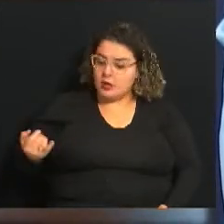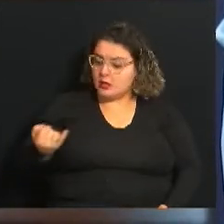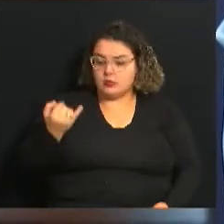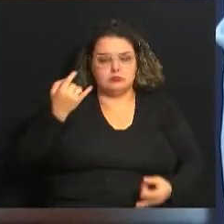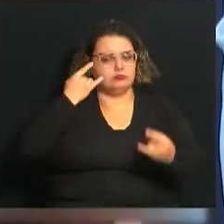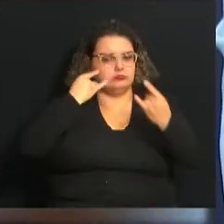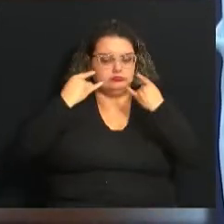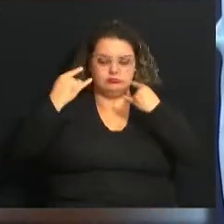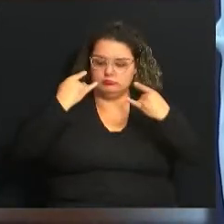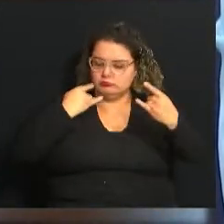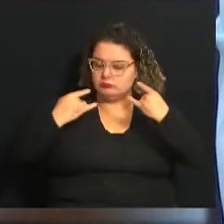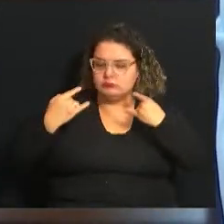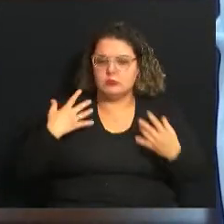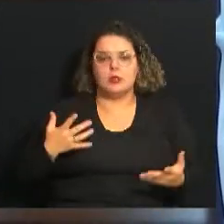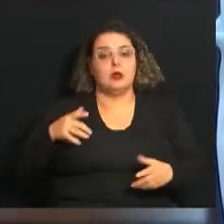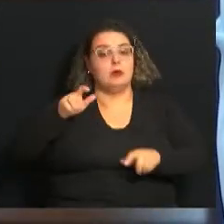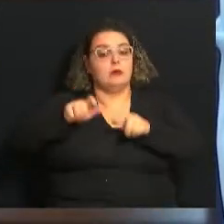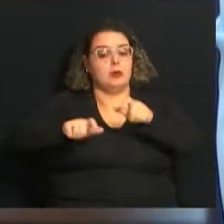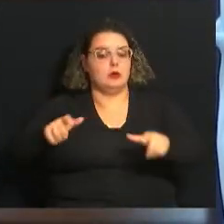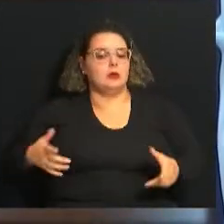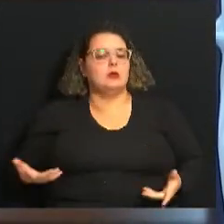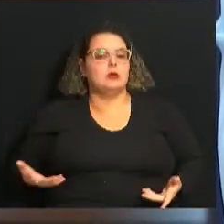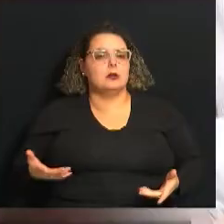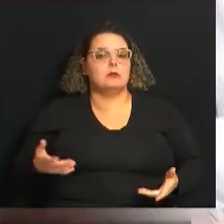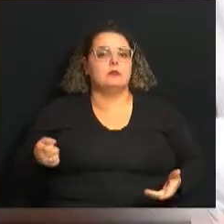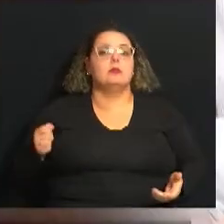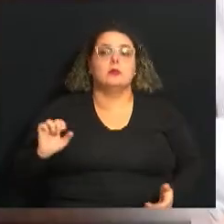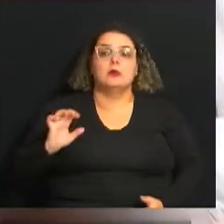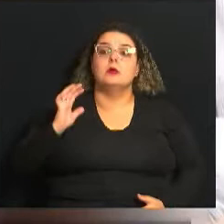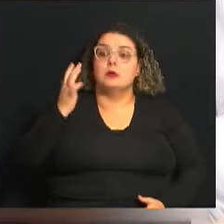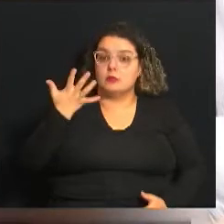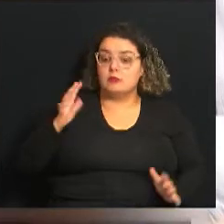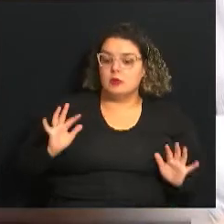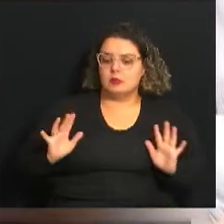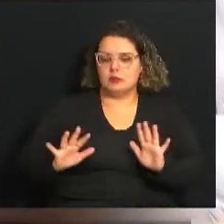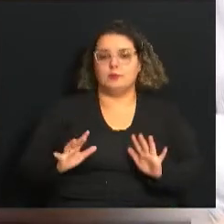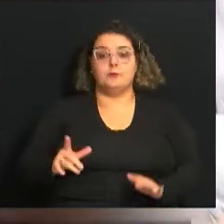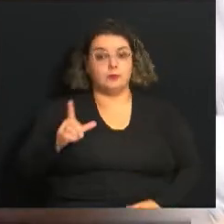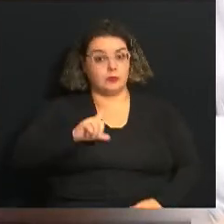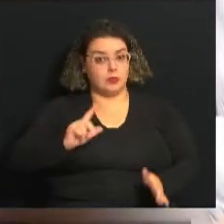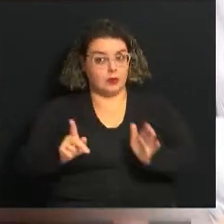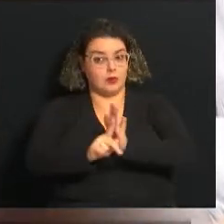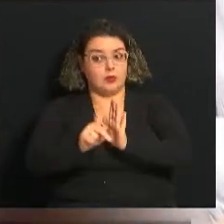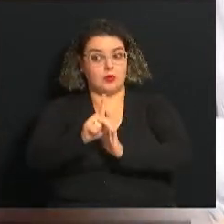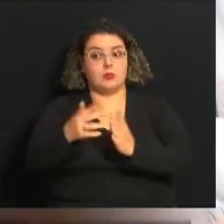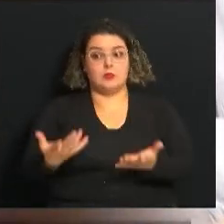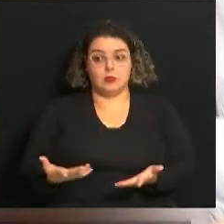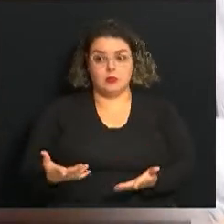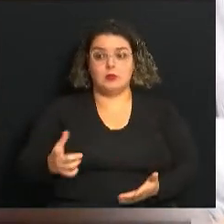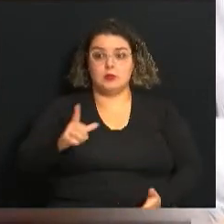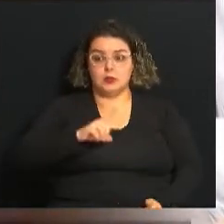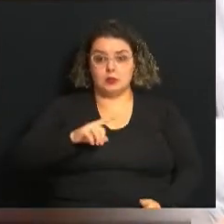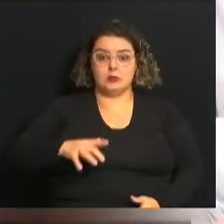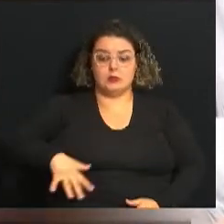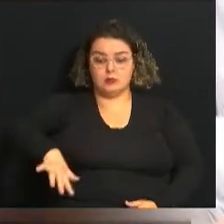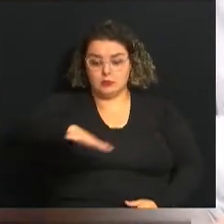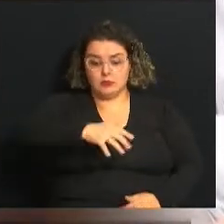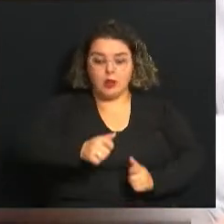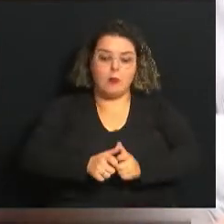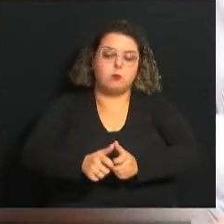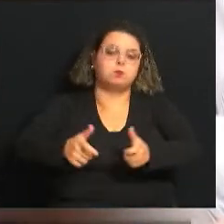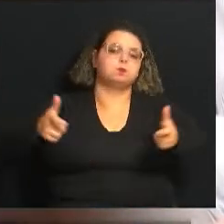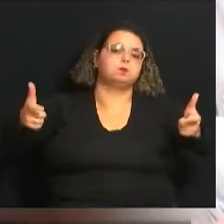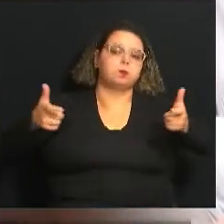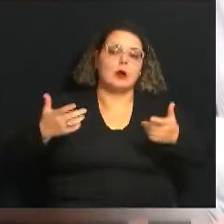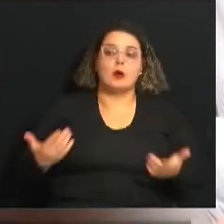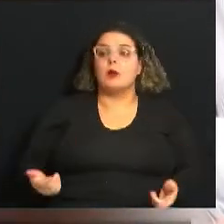atratividade para que essa requalificação aconteça. Dentro de um projeto desse, a gente colocou-se um espaço maior para cada um, até mesmo